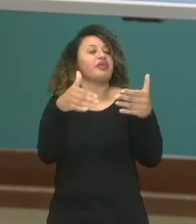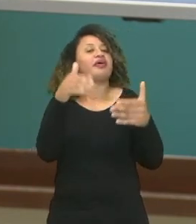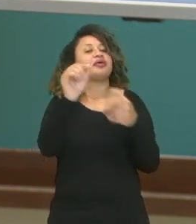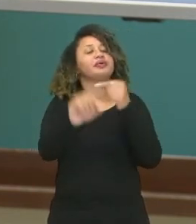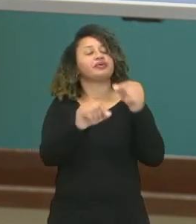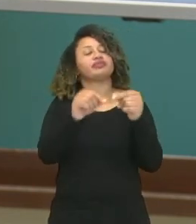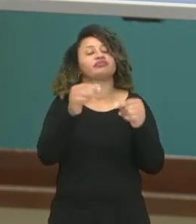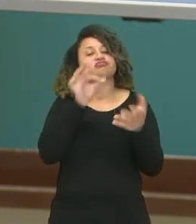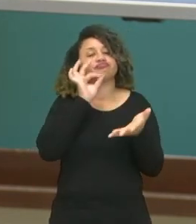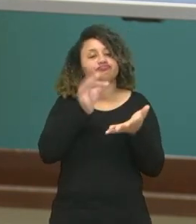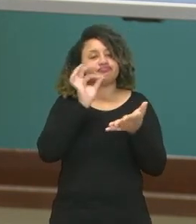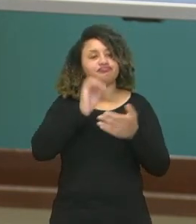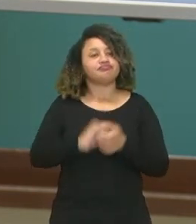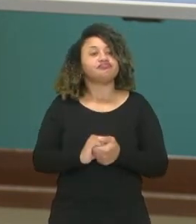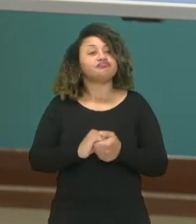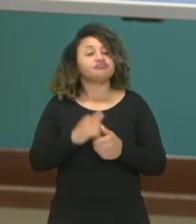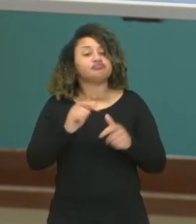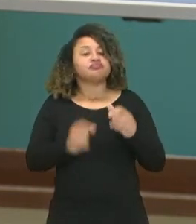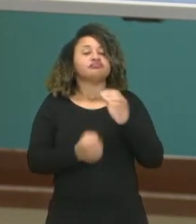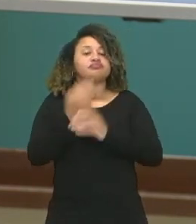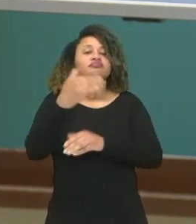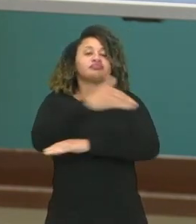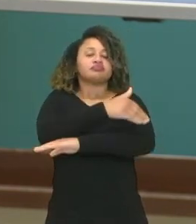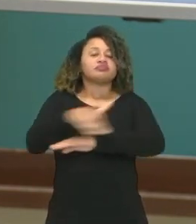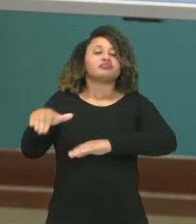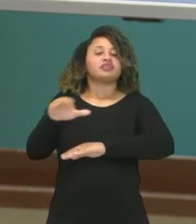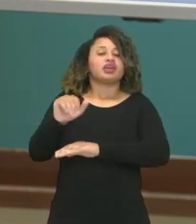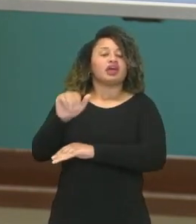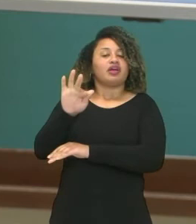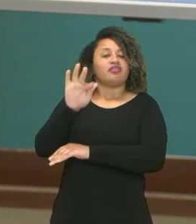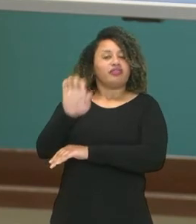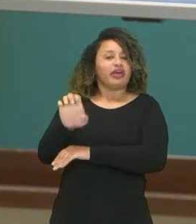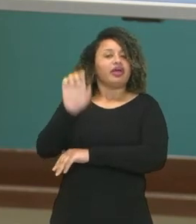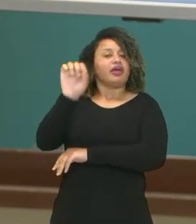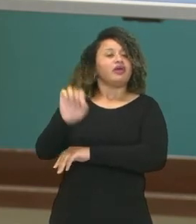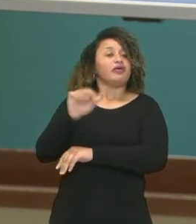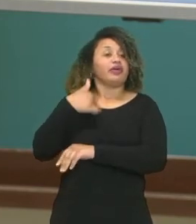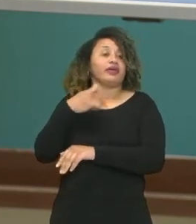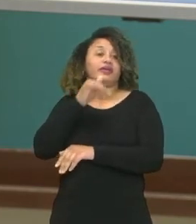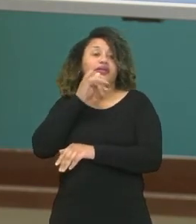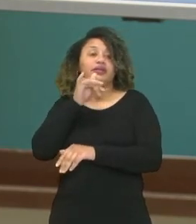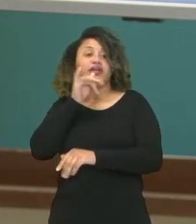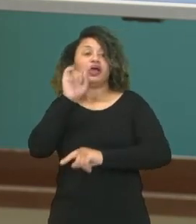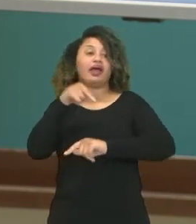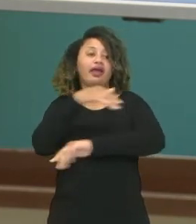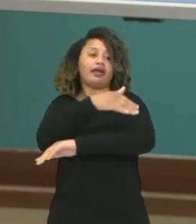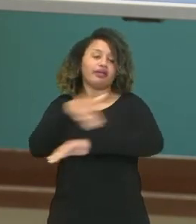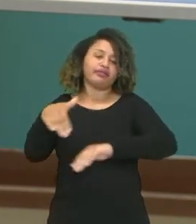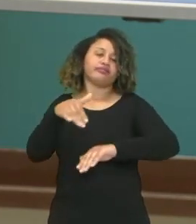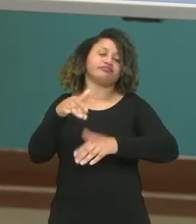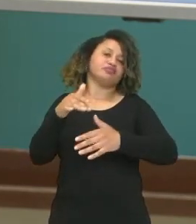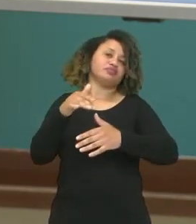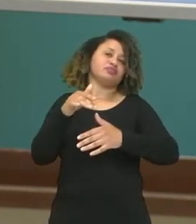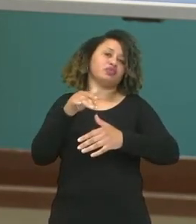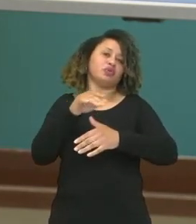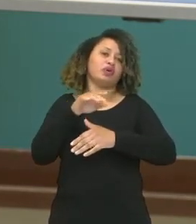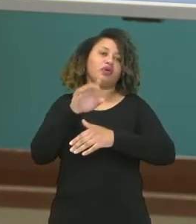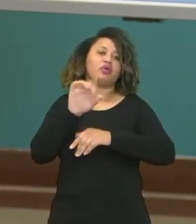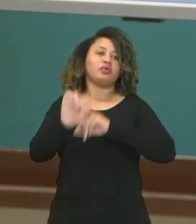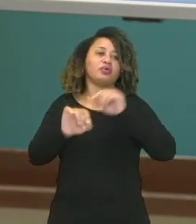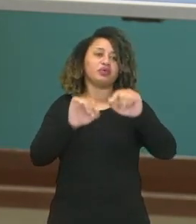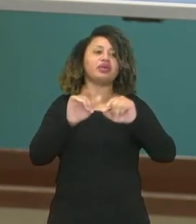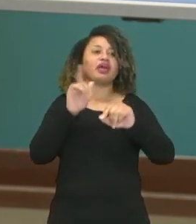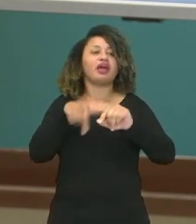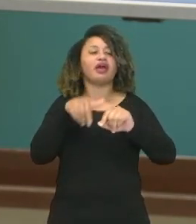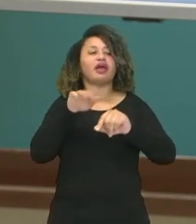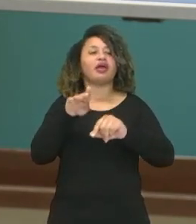paranaense. A criação da rodovia do café é um grande exemplo disso. A rodovia do café, que tem por nome aí o prefixo